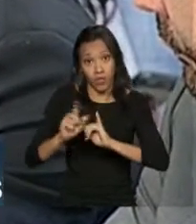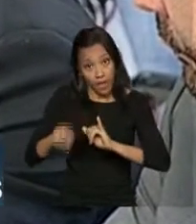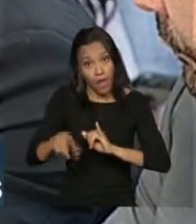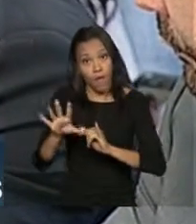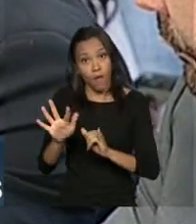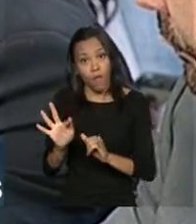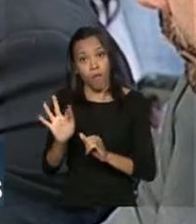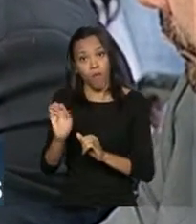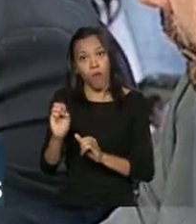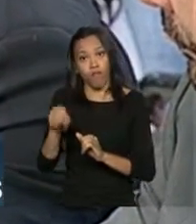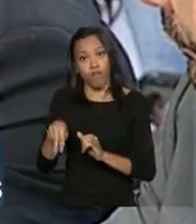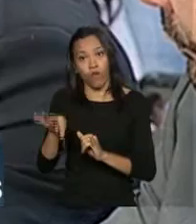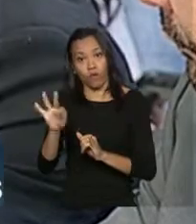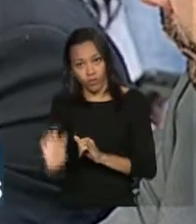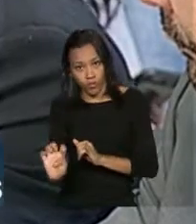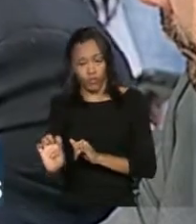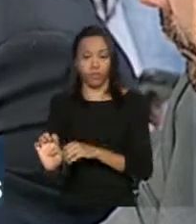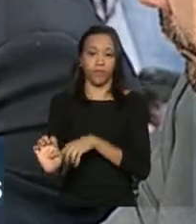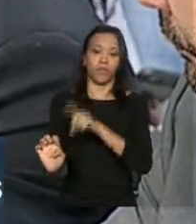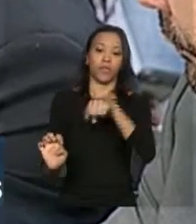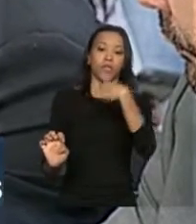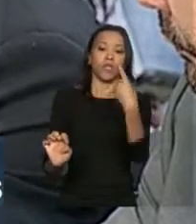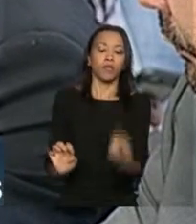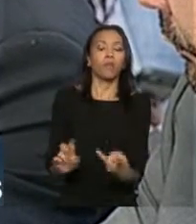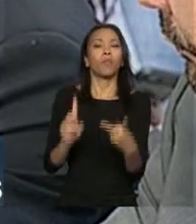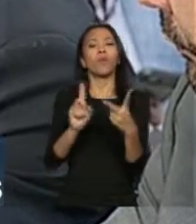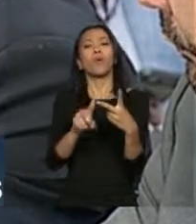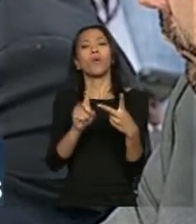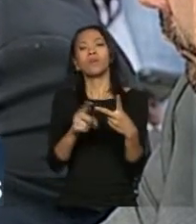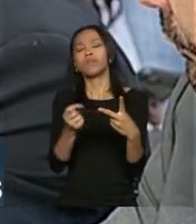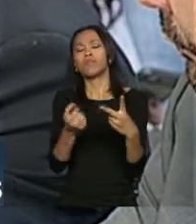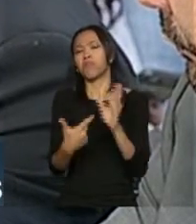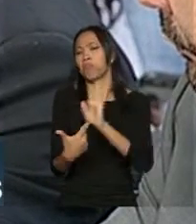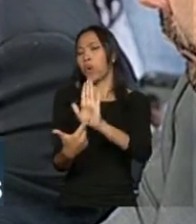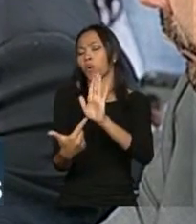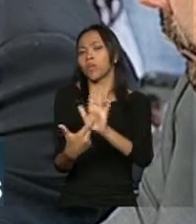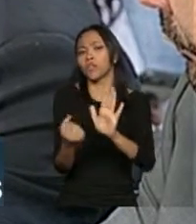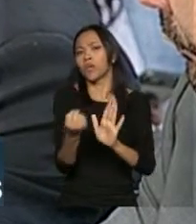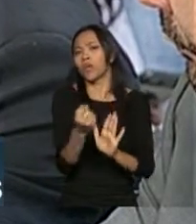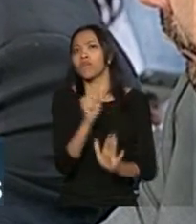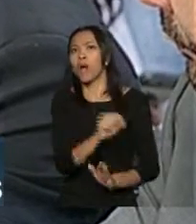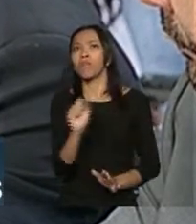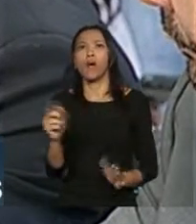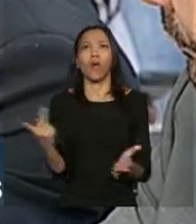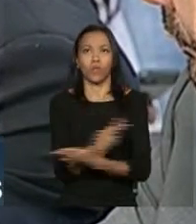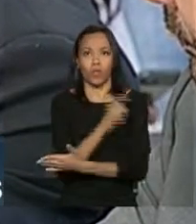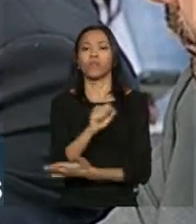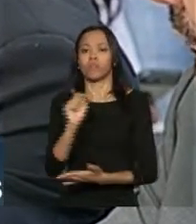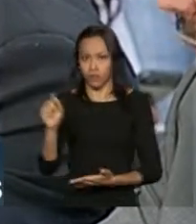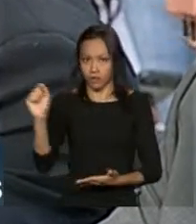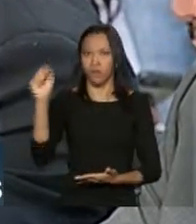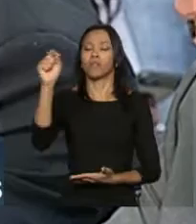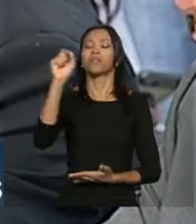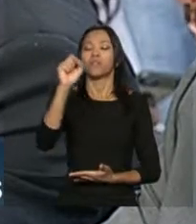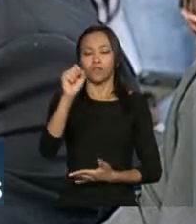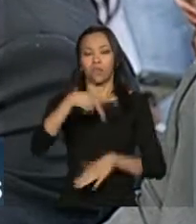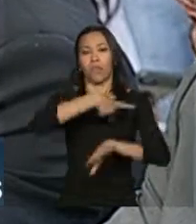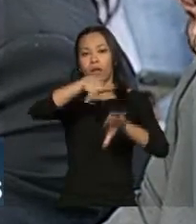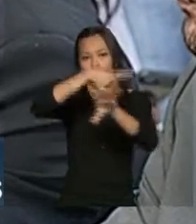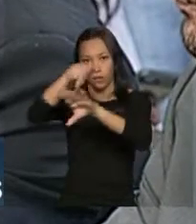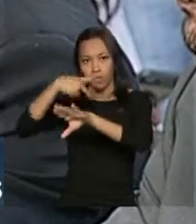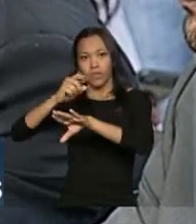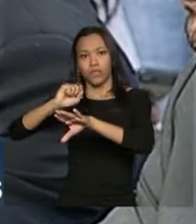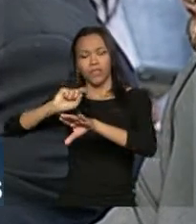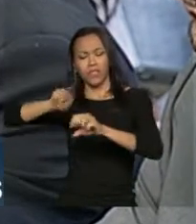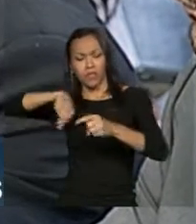a primeira mostra em quais países há a ocorrência dos crimes.